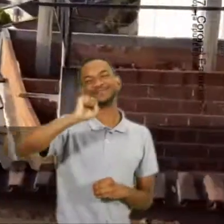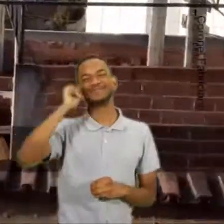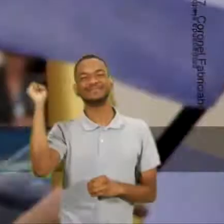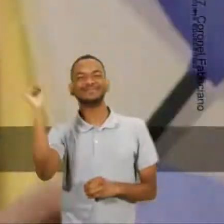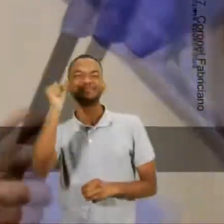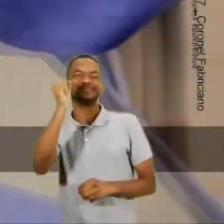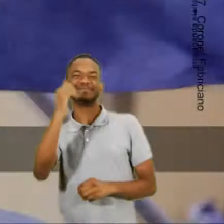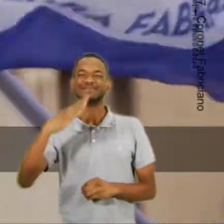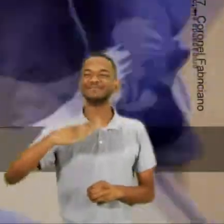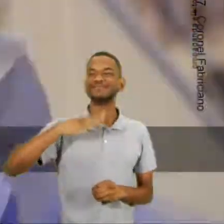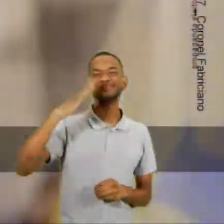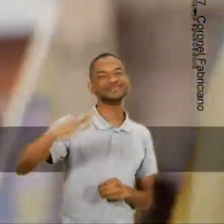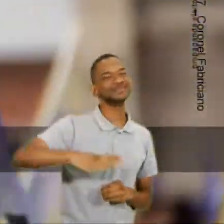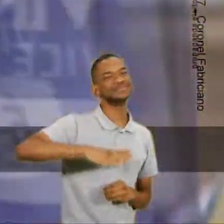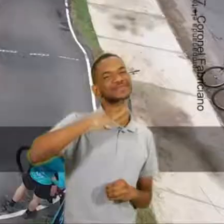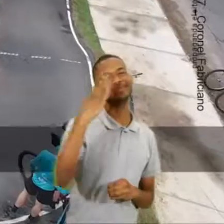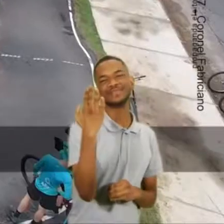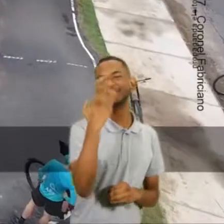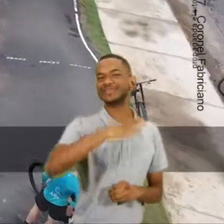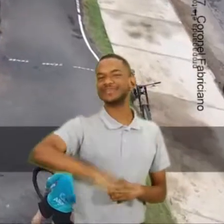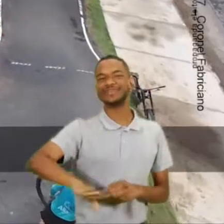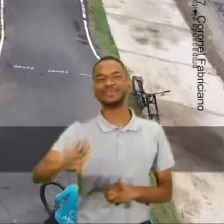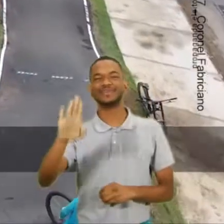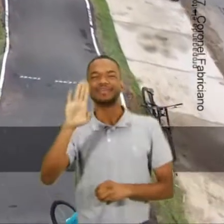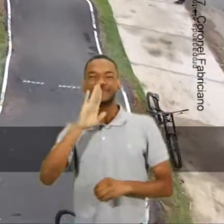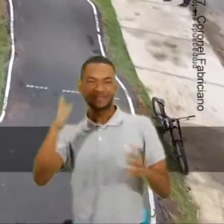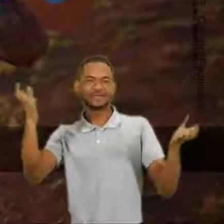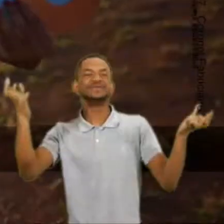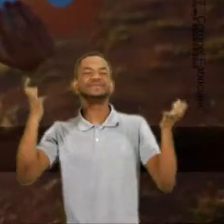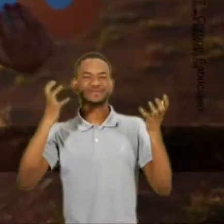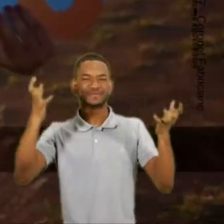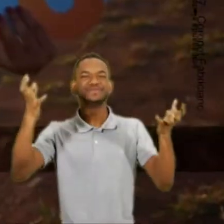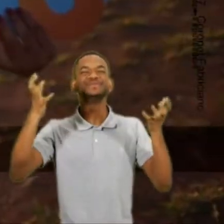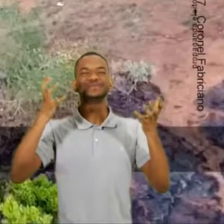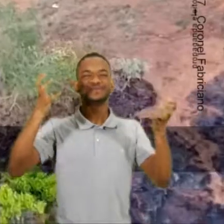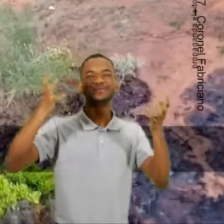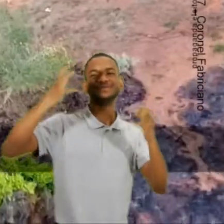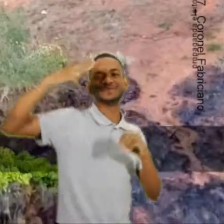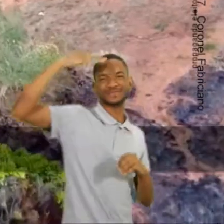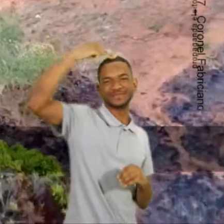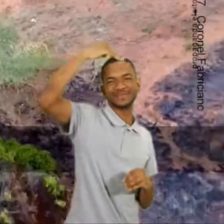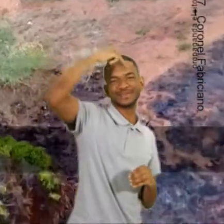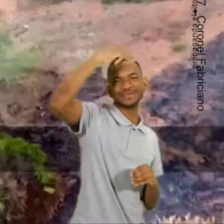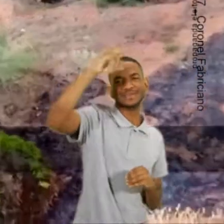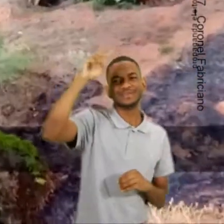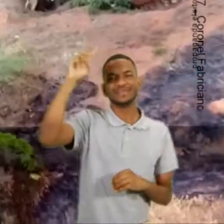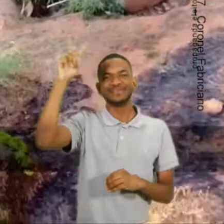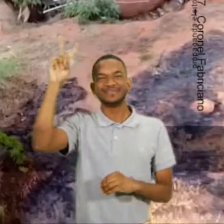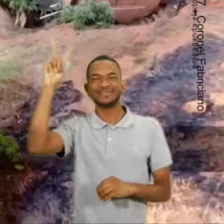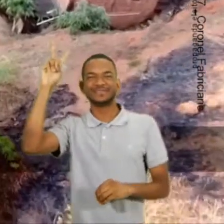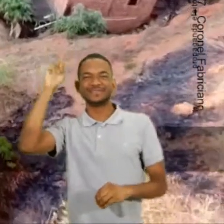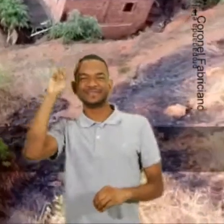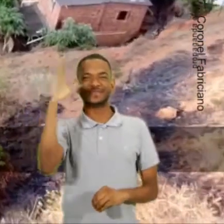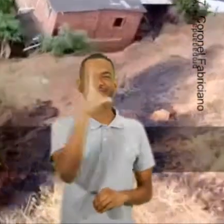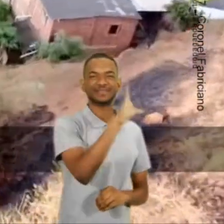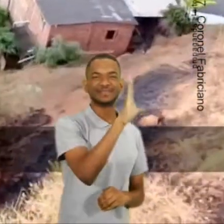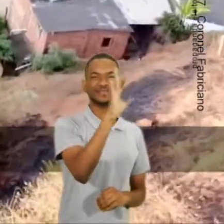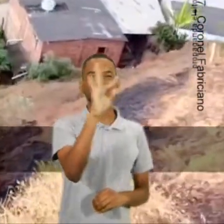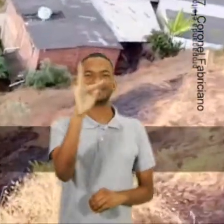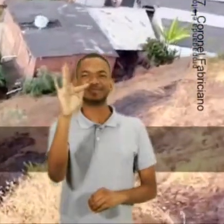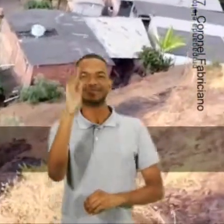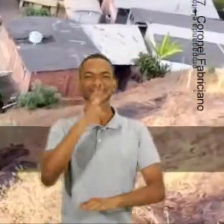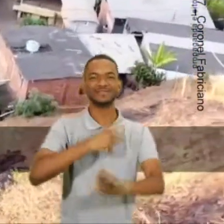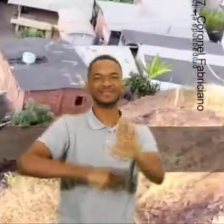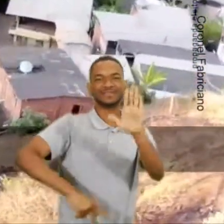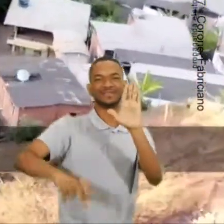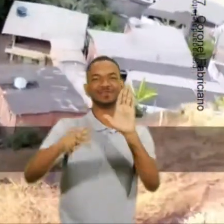eleição. E ninguém vai poder calar a sua voz. Eu quero Doutor Marcos.